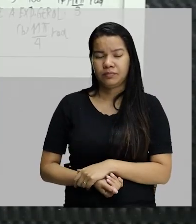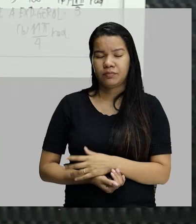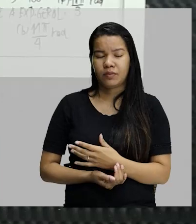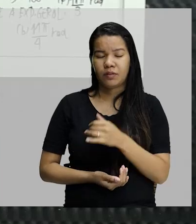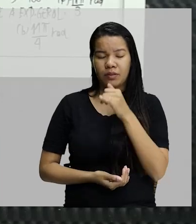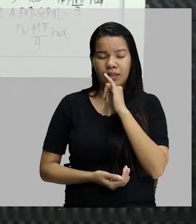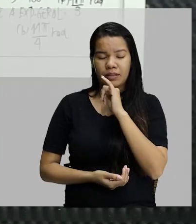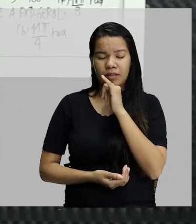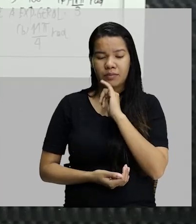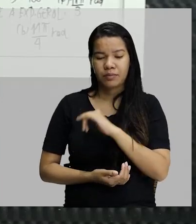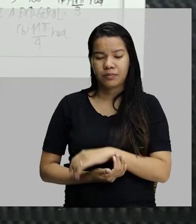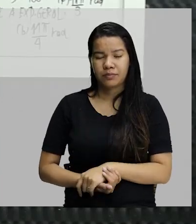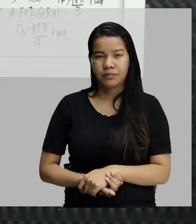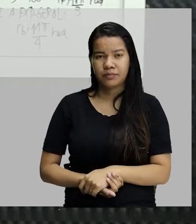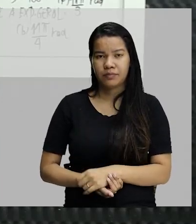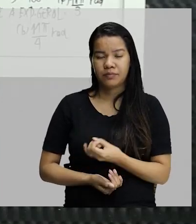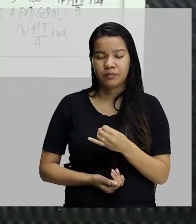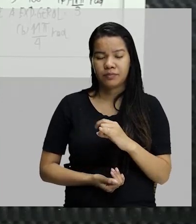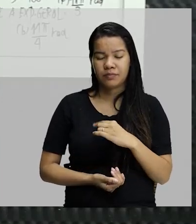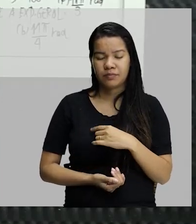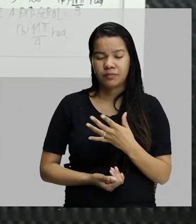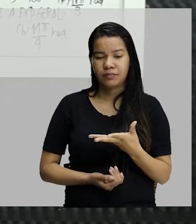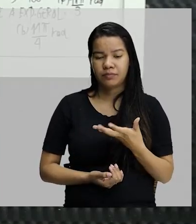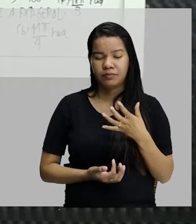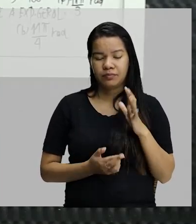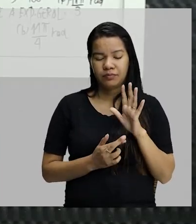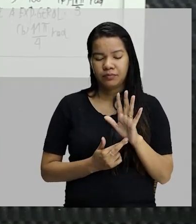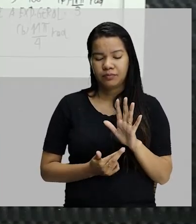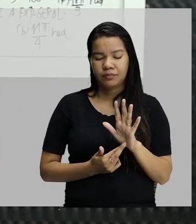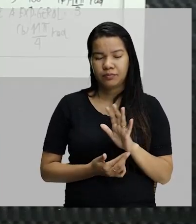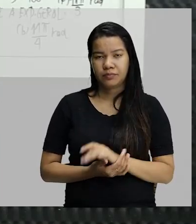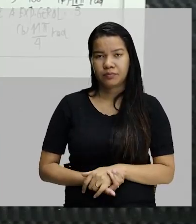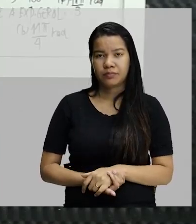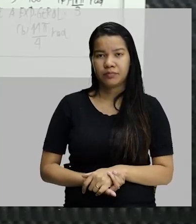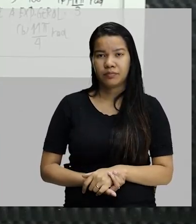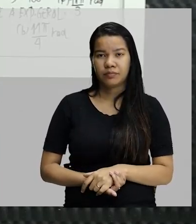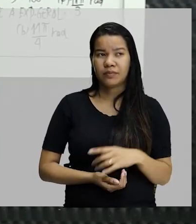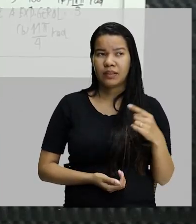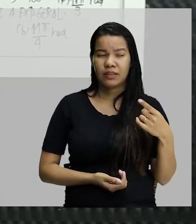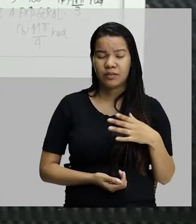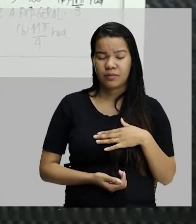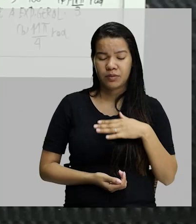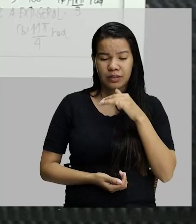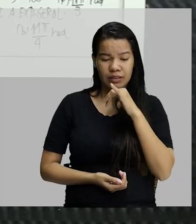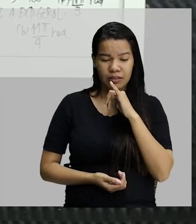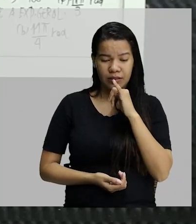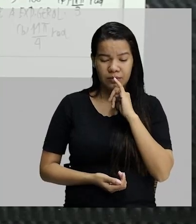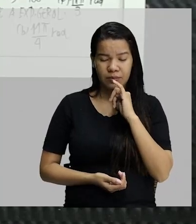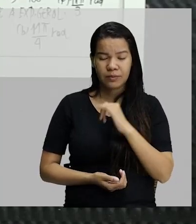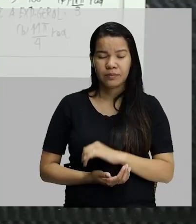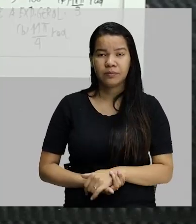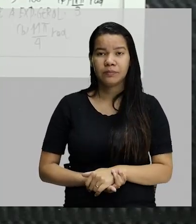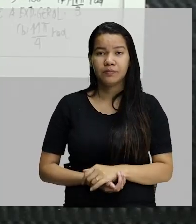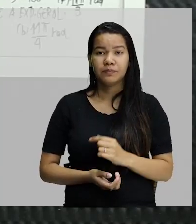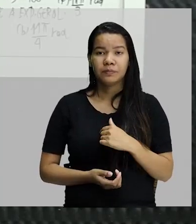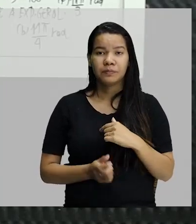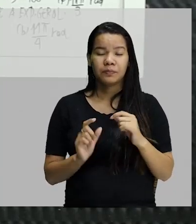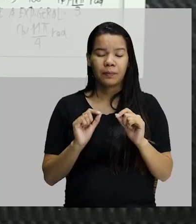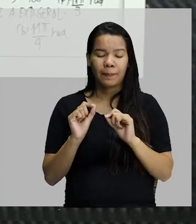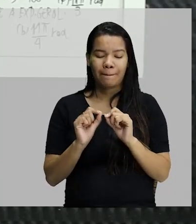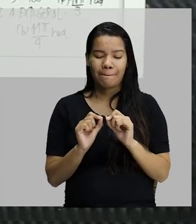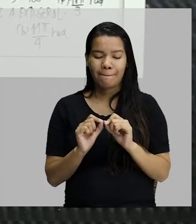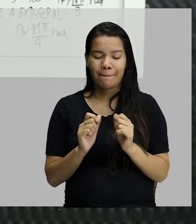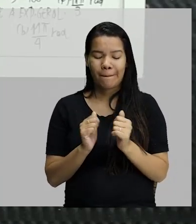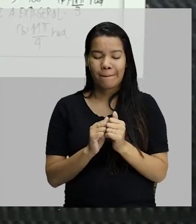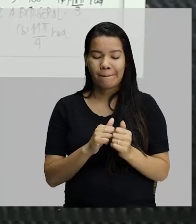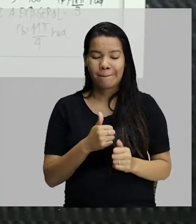por exemplo, se eu quiser representar esse meu exemplo aqui que eu fiz com